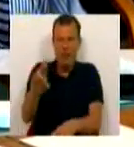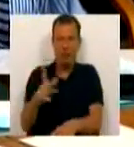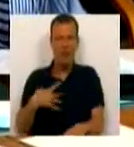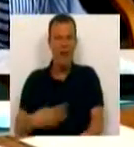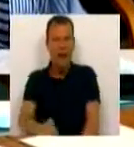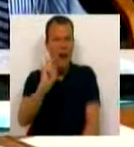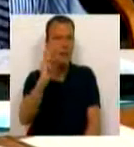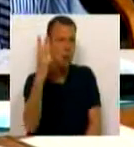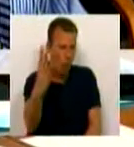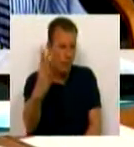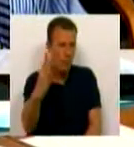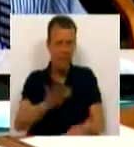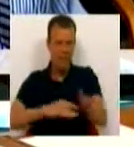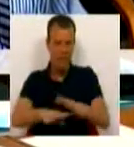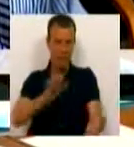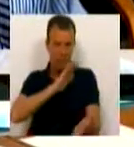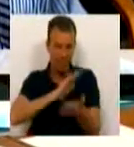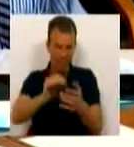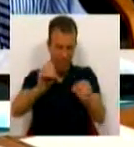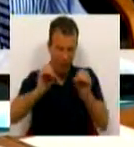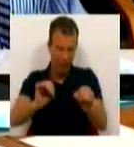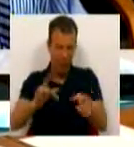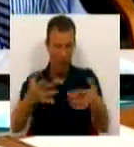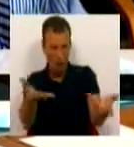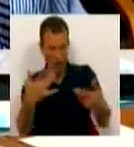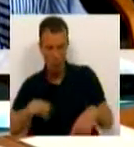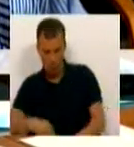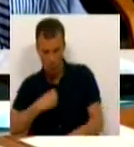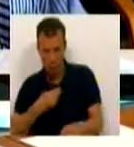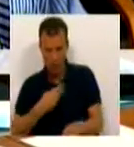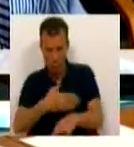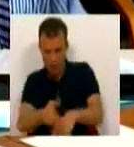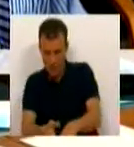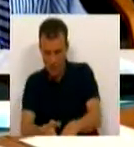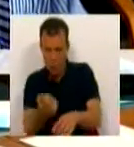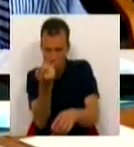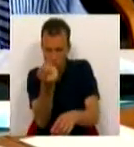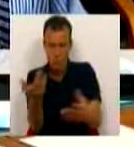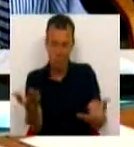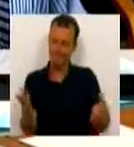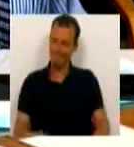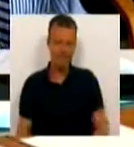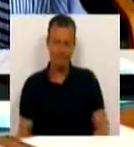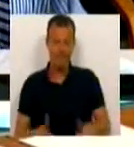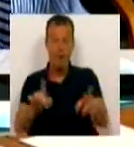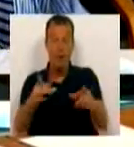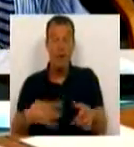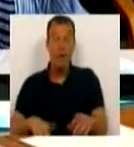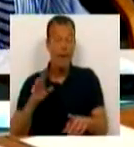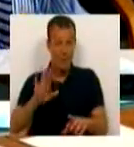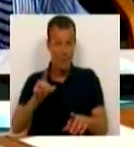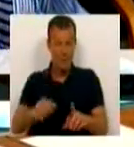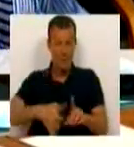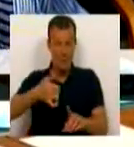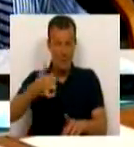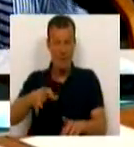estão preocupados com 3 semanas. Eu não consigo perceber isto. Senhor Ministro, a primeira questão que eu gostaria que o Senhor Ministro esclarecesse, para sossegarmos